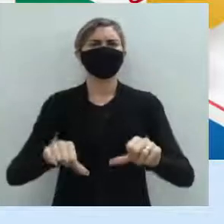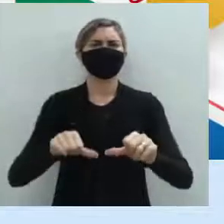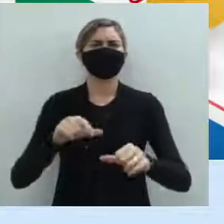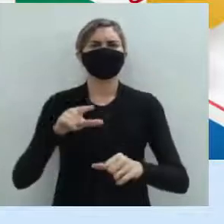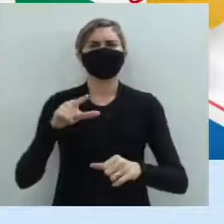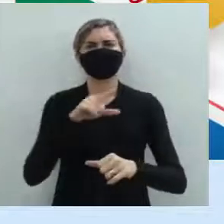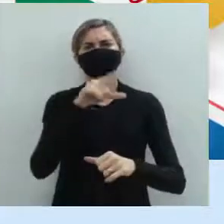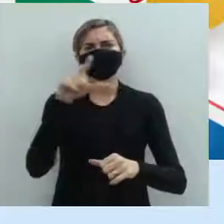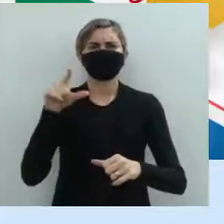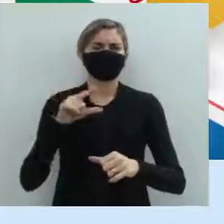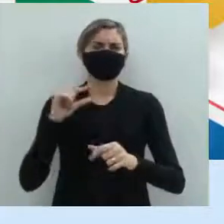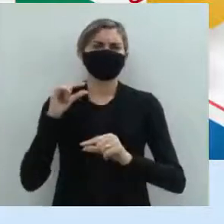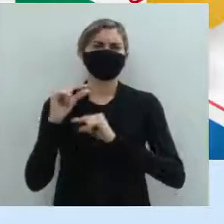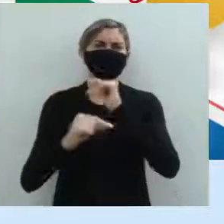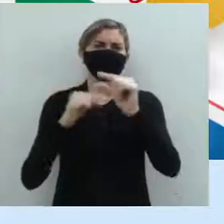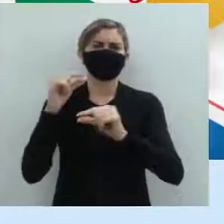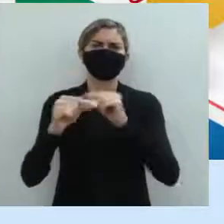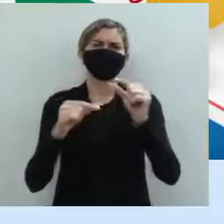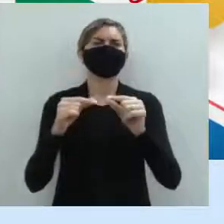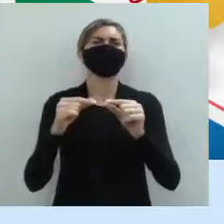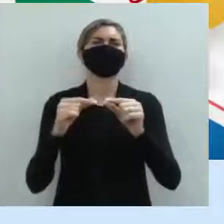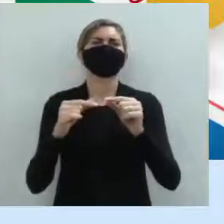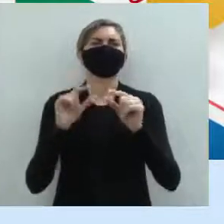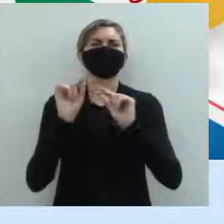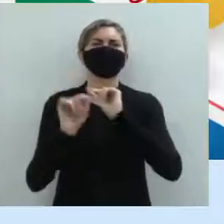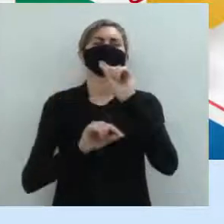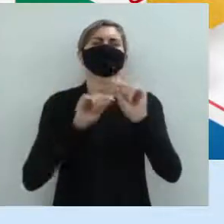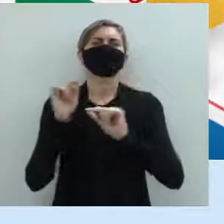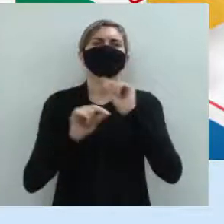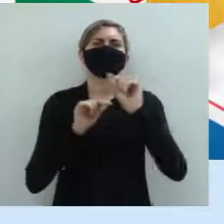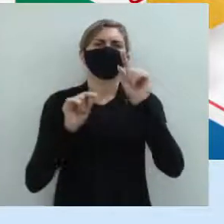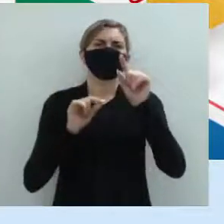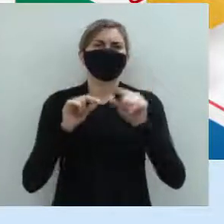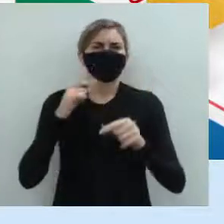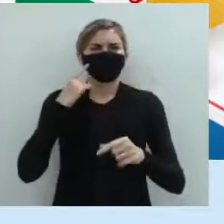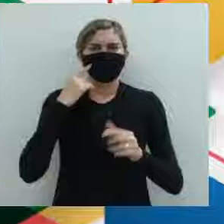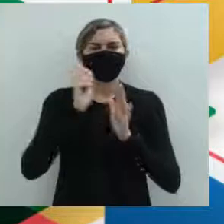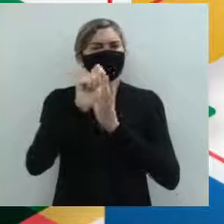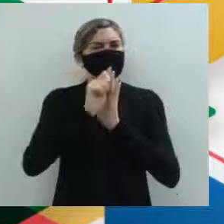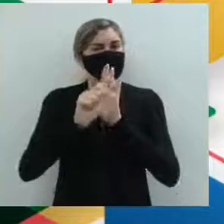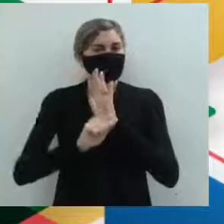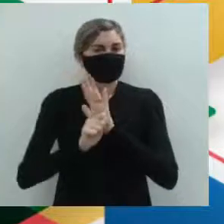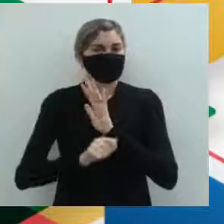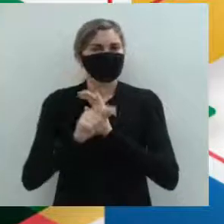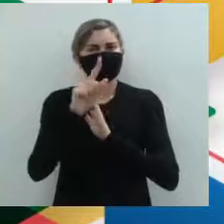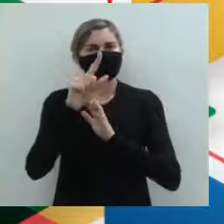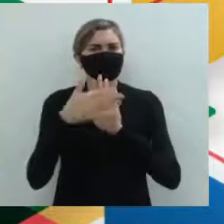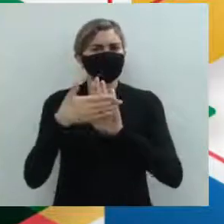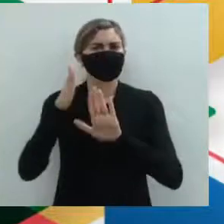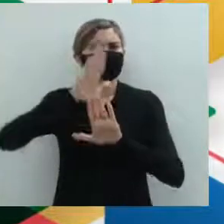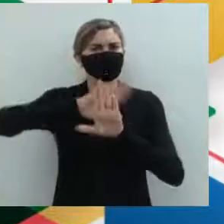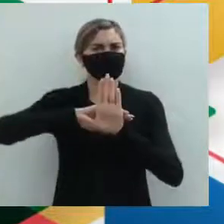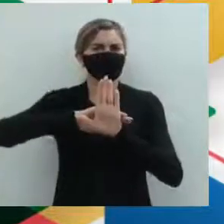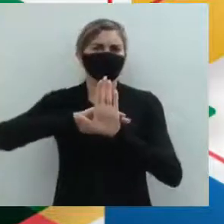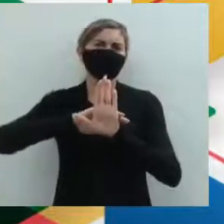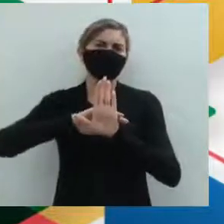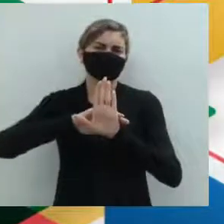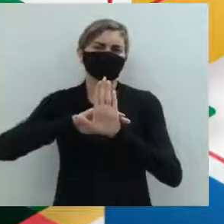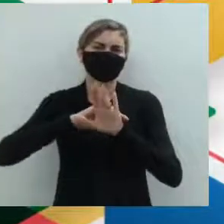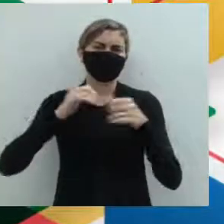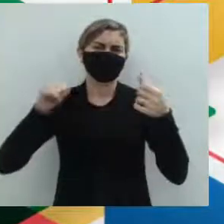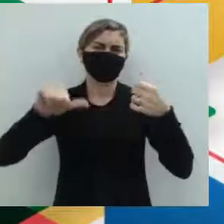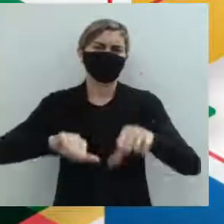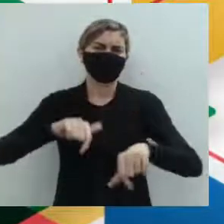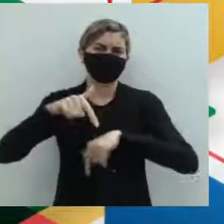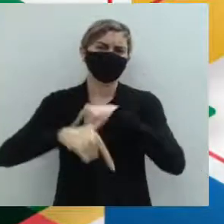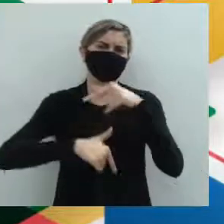vai ler aí um pedacinho, um trecho do que a Liana Carleal ela escreveu por trás da permanente crise do trabalho,